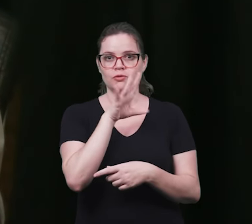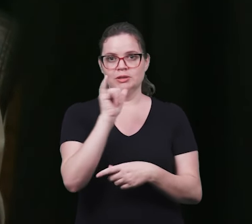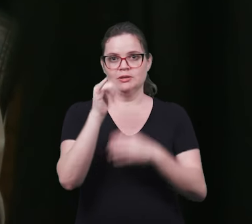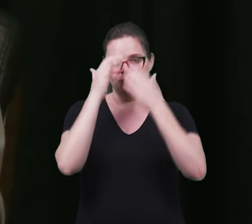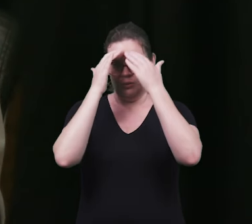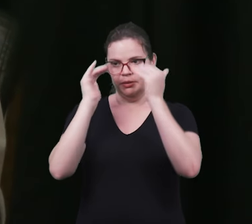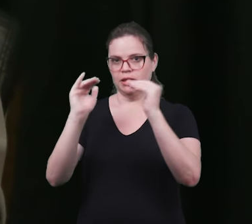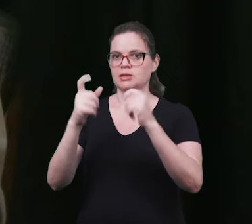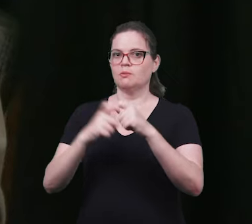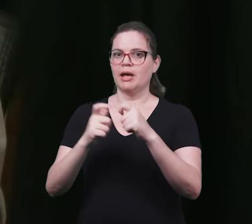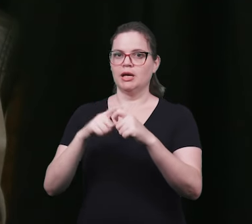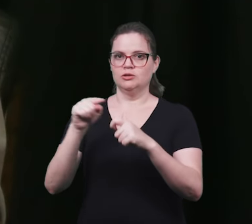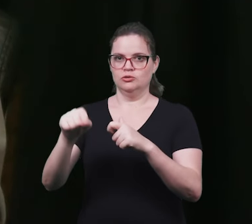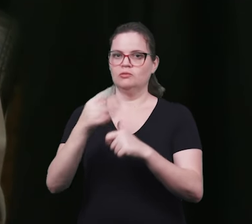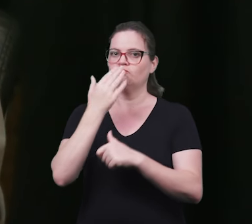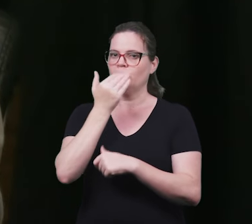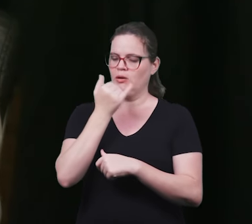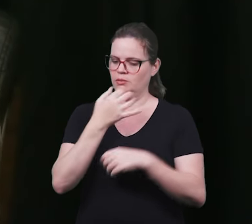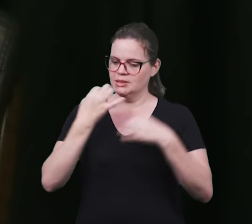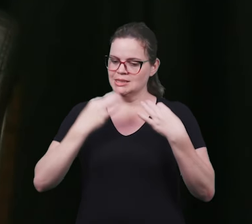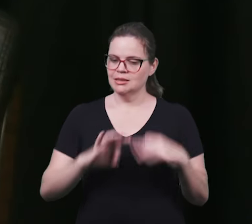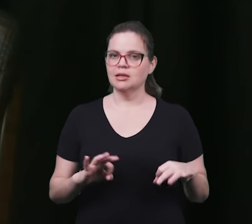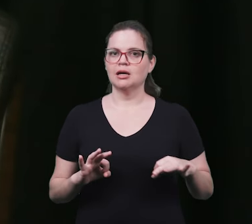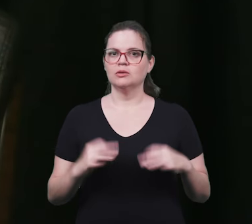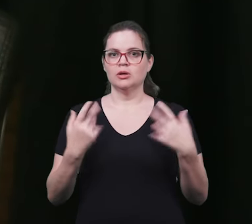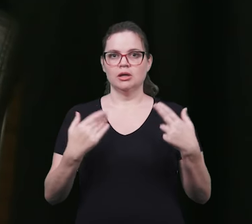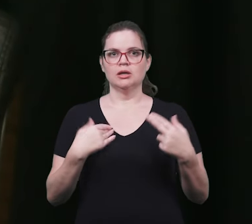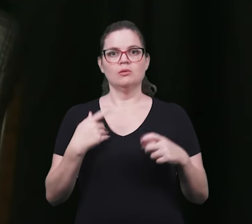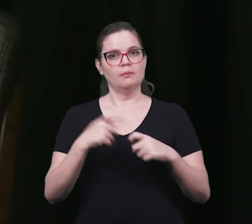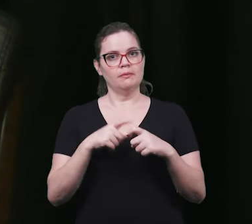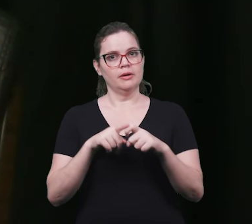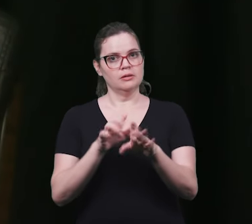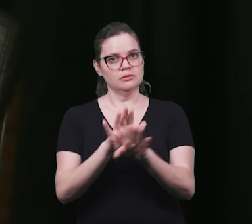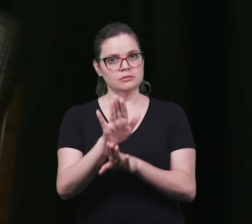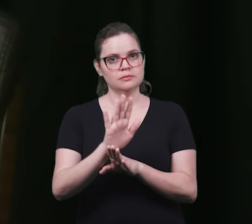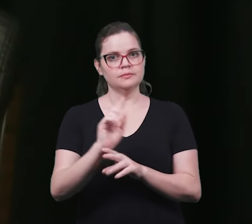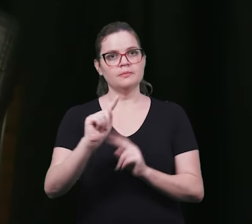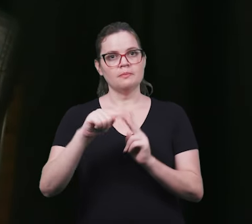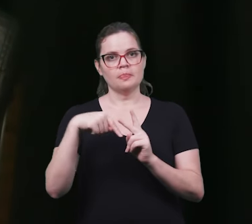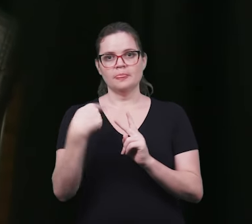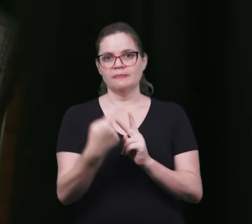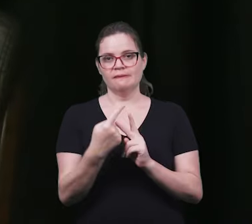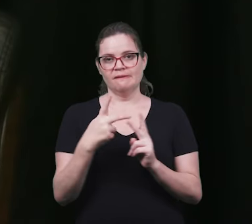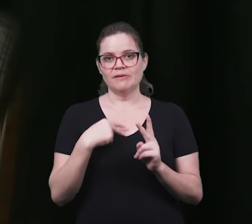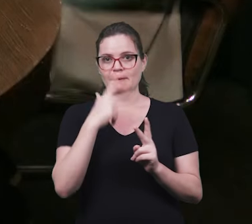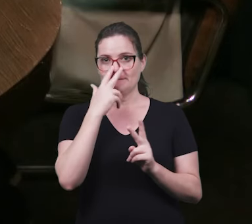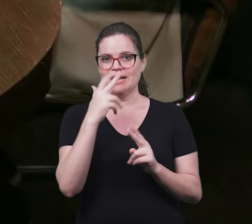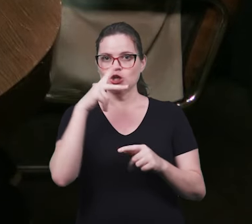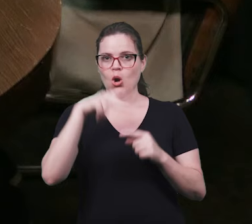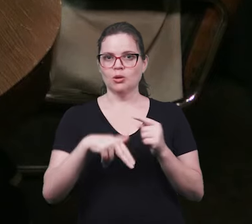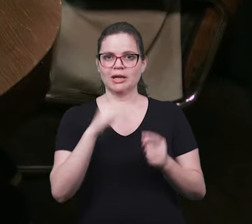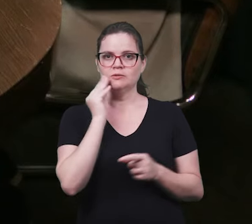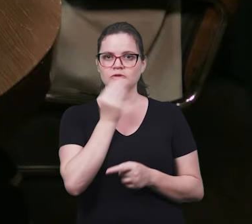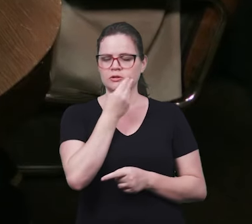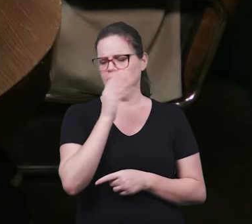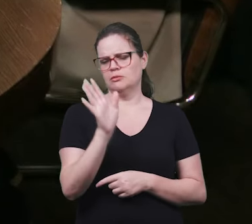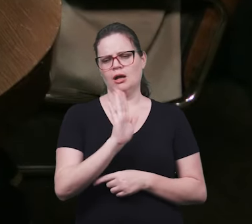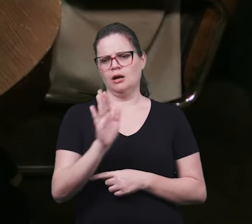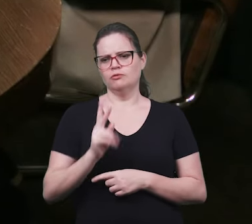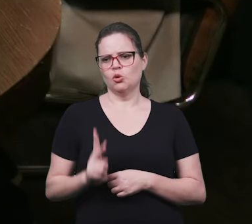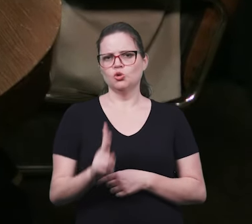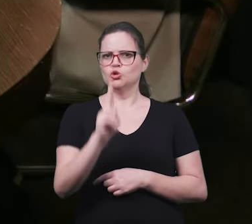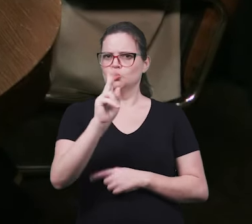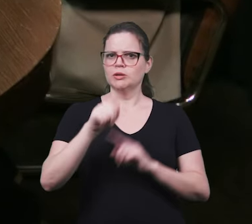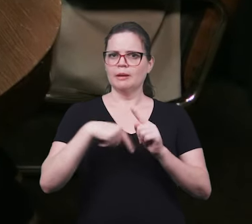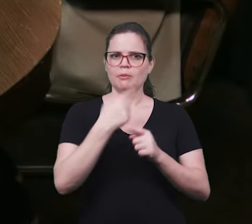a recomendação médica, você vai se alimentar conforme o médico te orientou, e isso não vai quebrar o seu jejum também. Glória a Deus.